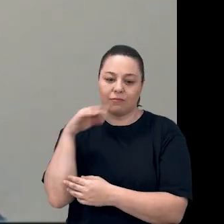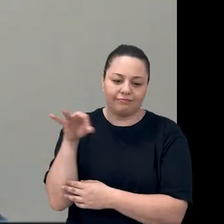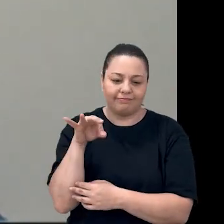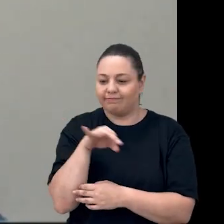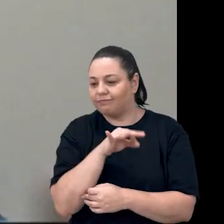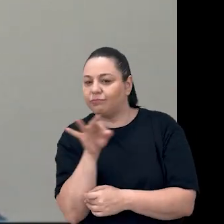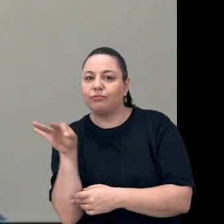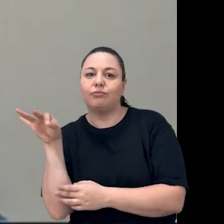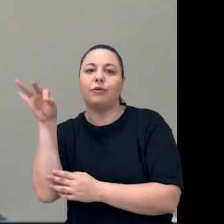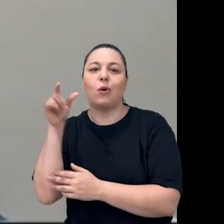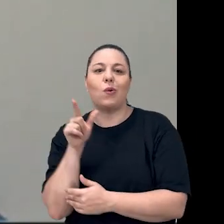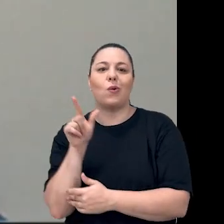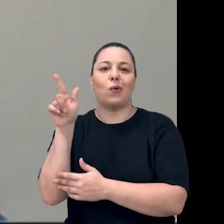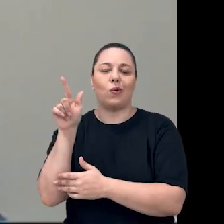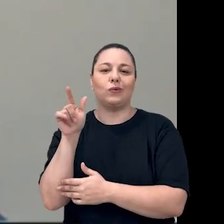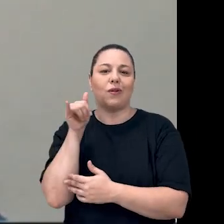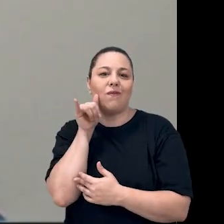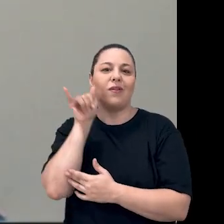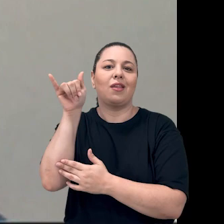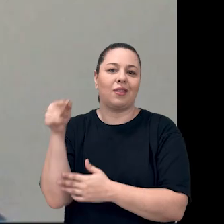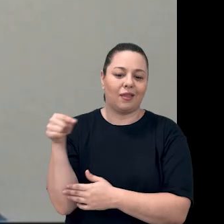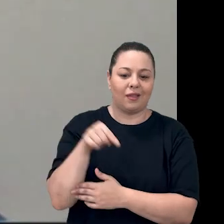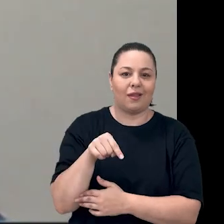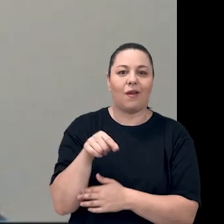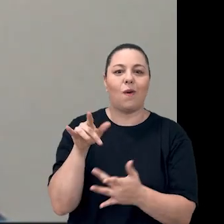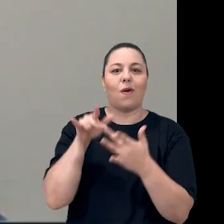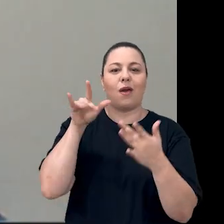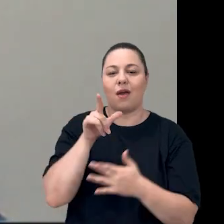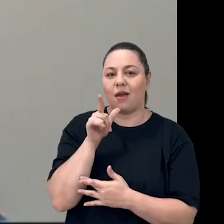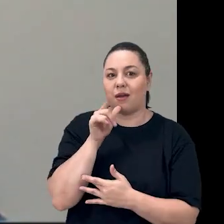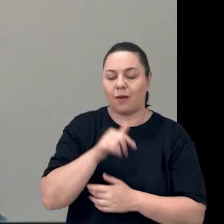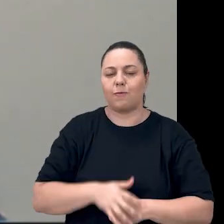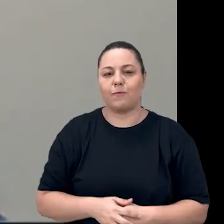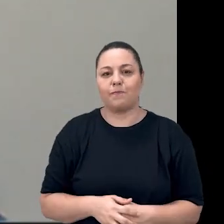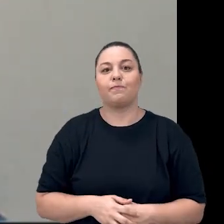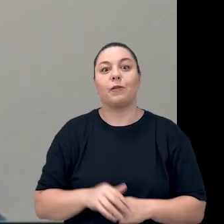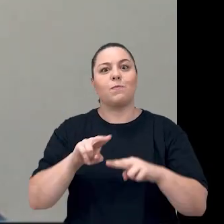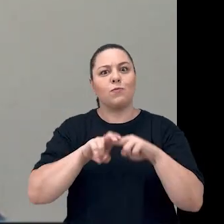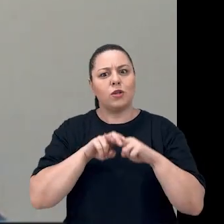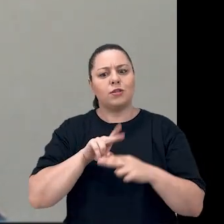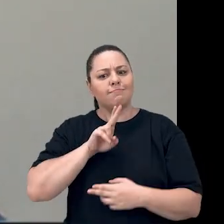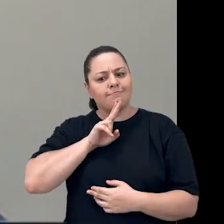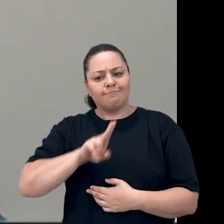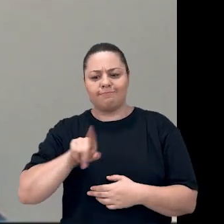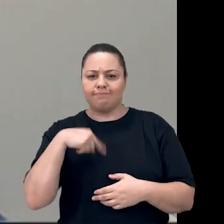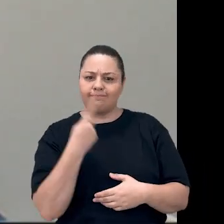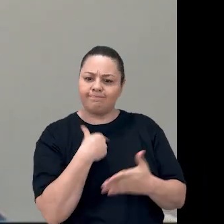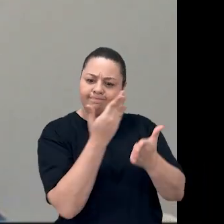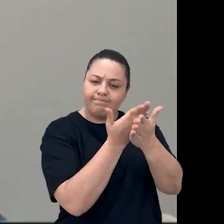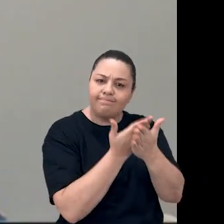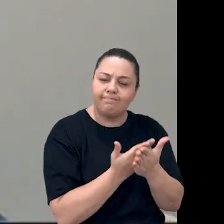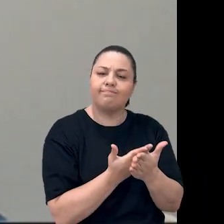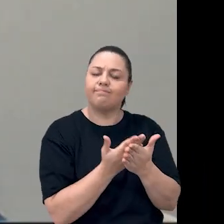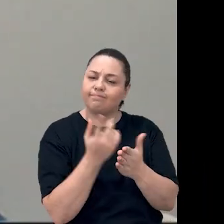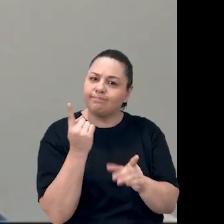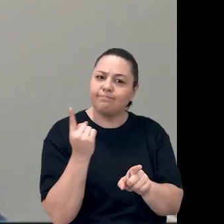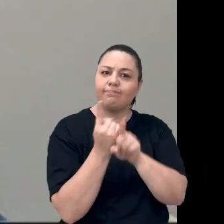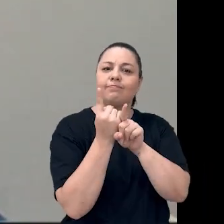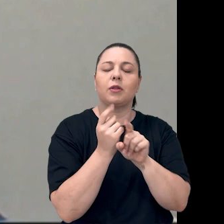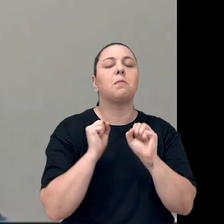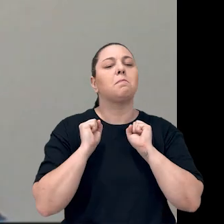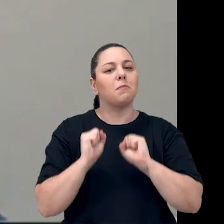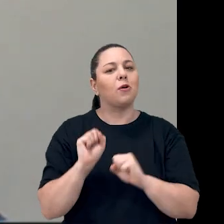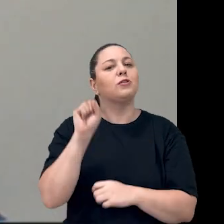ação repelente com relação à ovoposição dessas fêmeas na água. Então, depois desses resultados que obtivemos, a gente